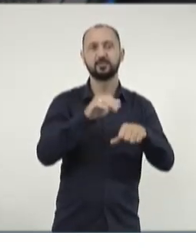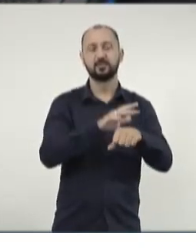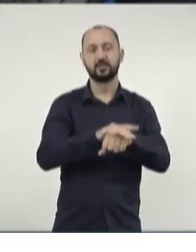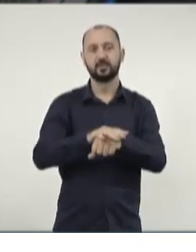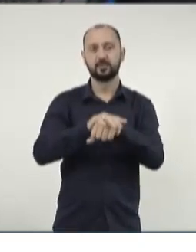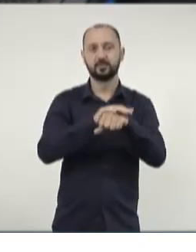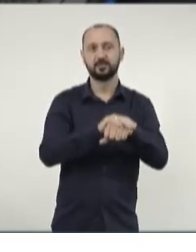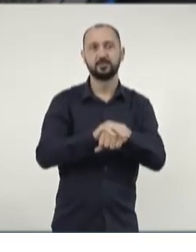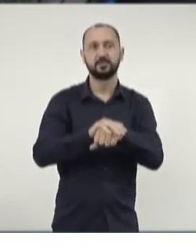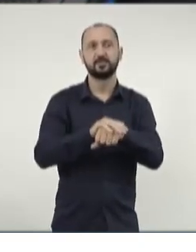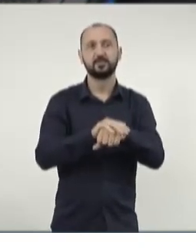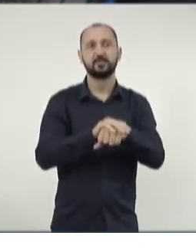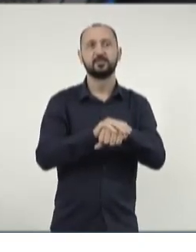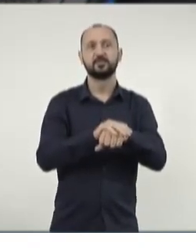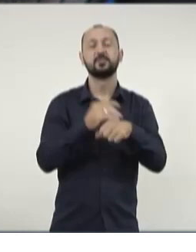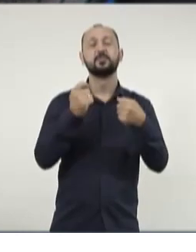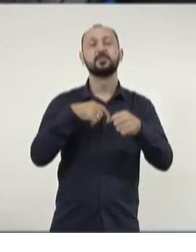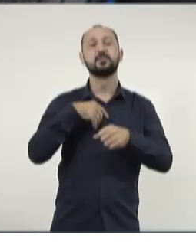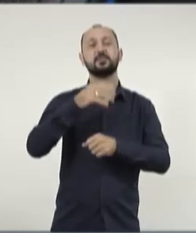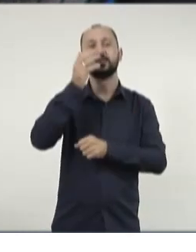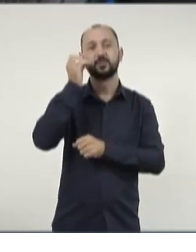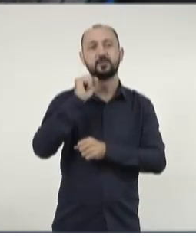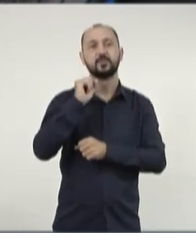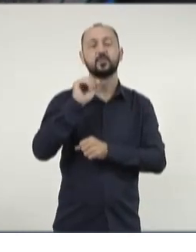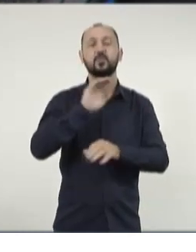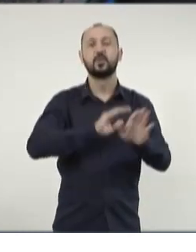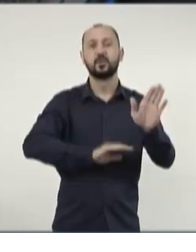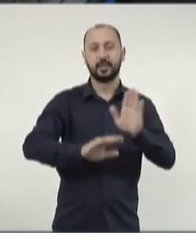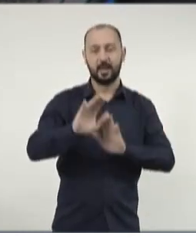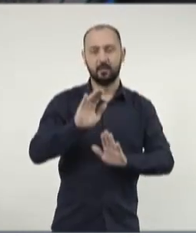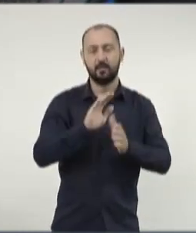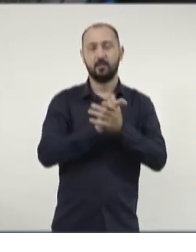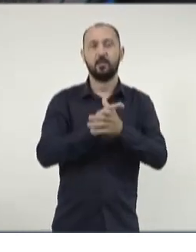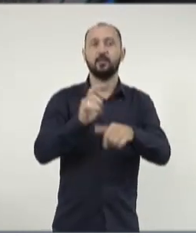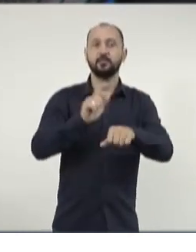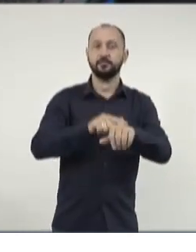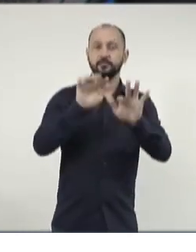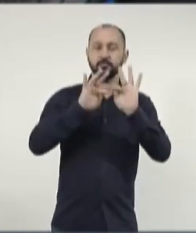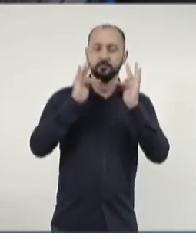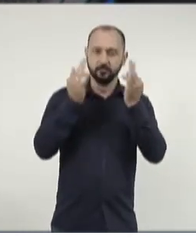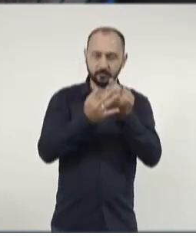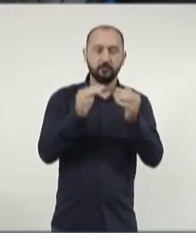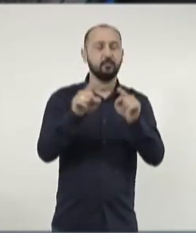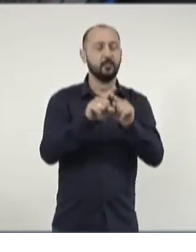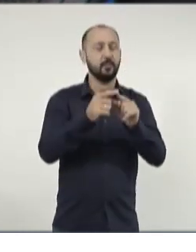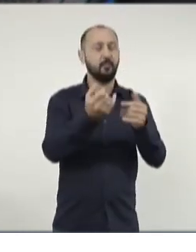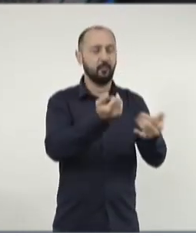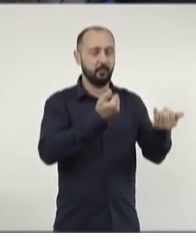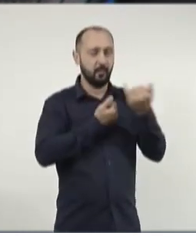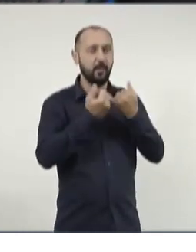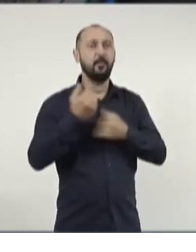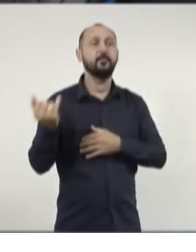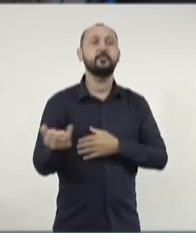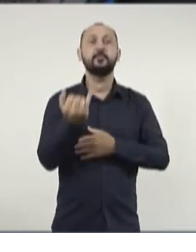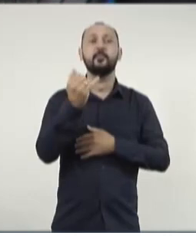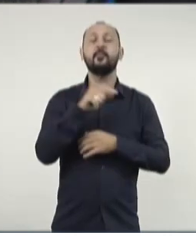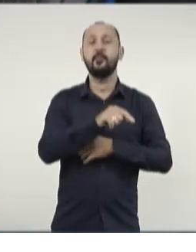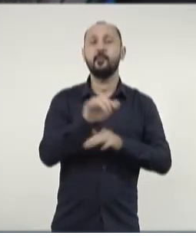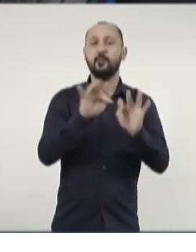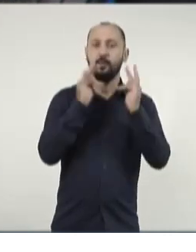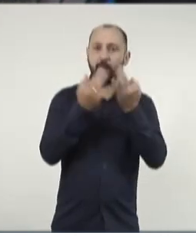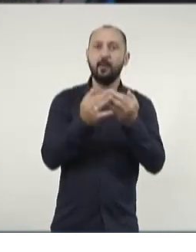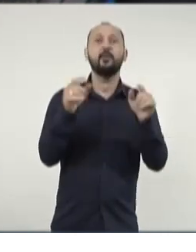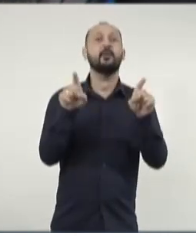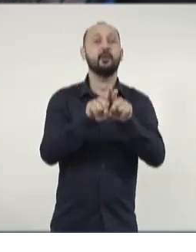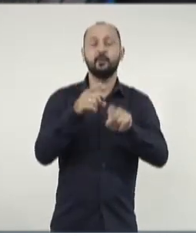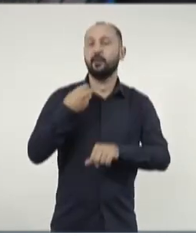adoecimento, isso precisa ser escutado com cuidado. Quando a família fala, também é importante. Né? A família